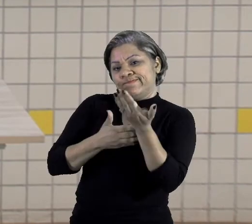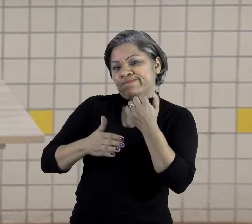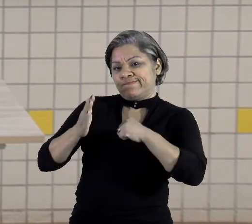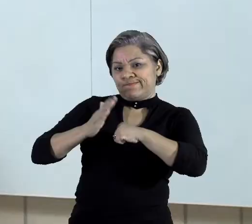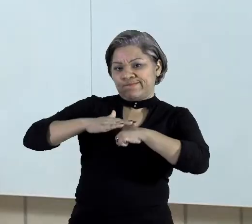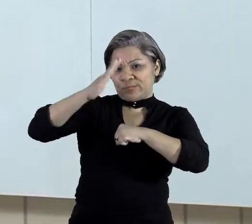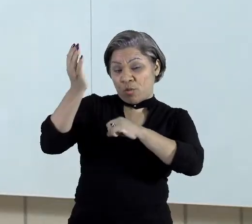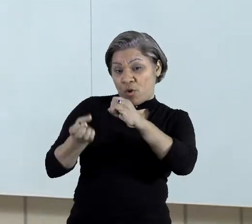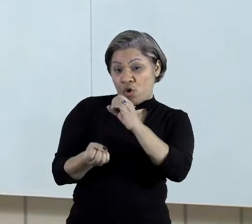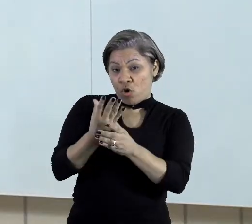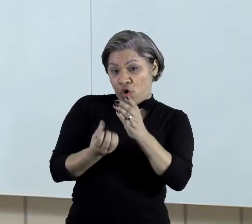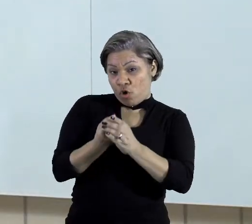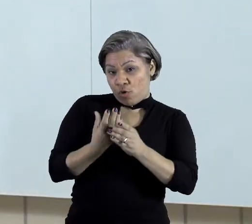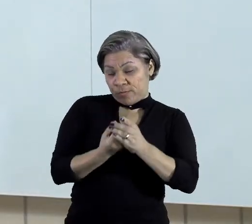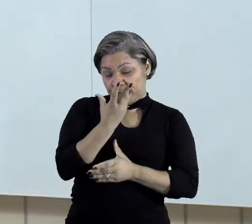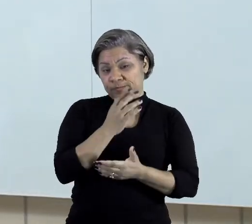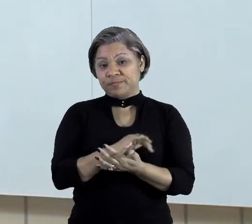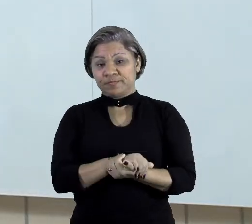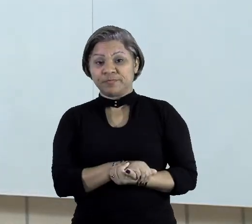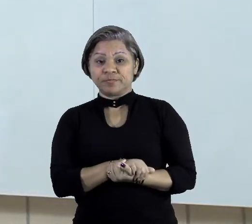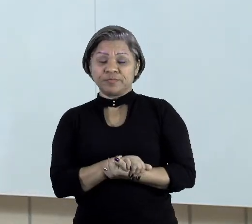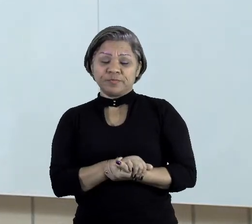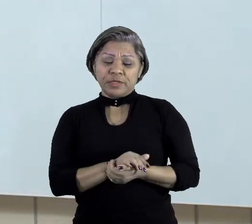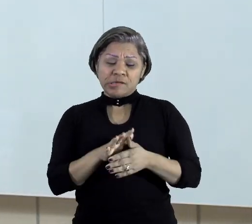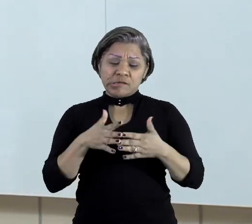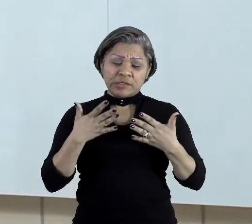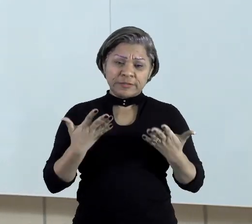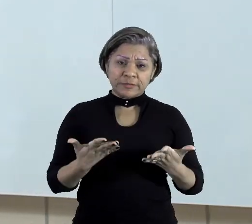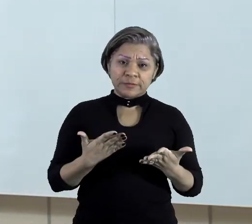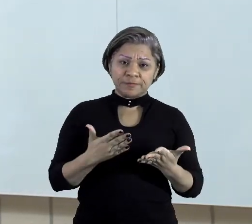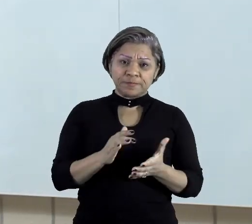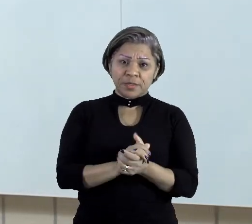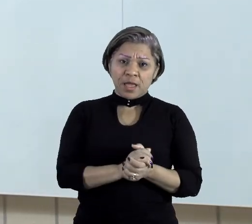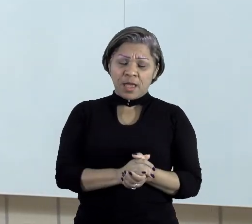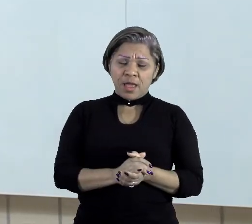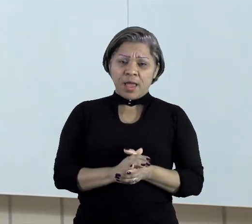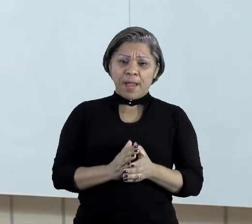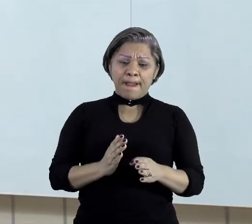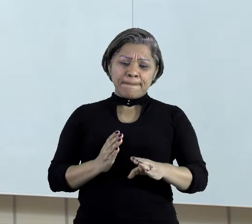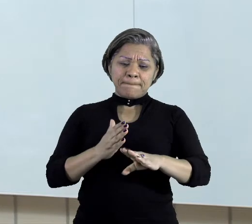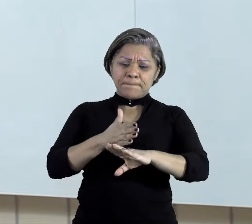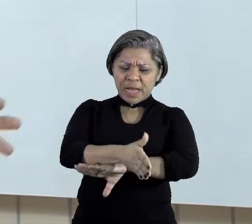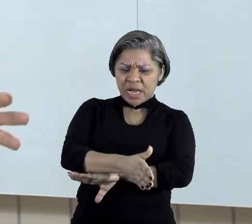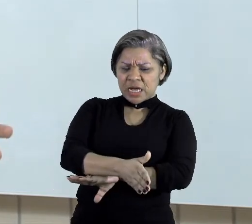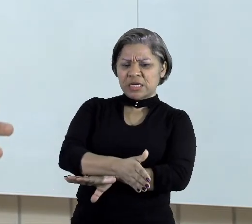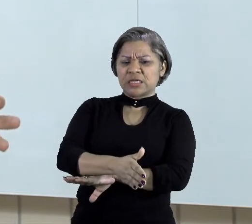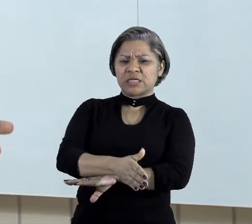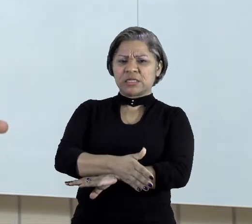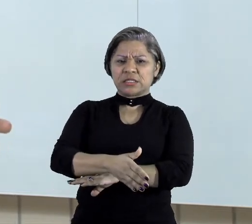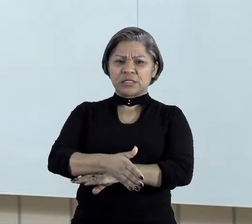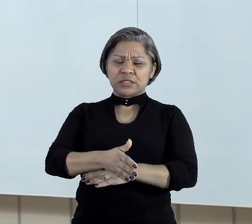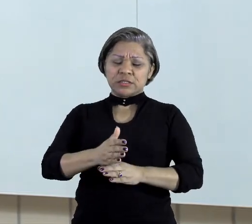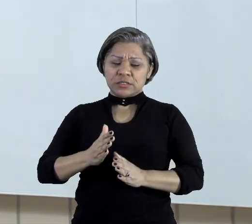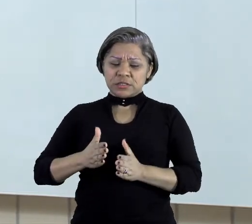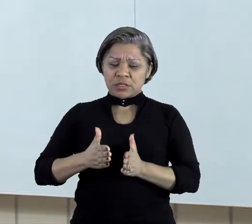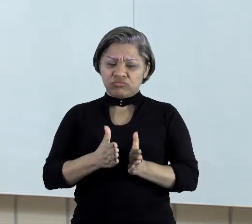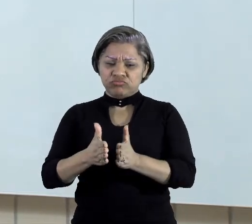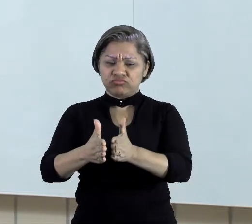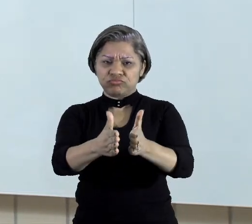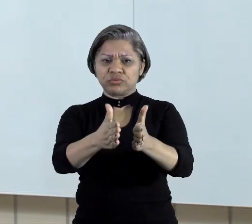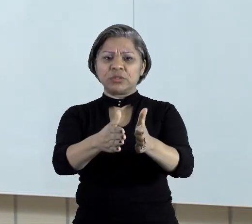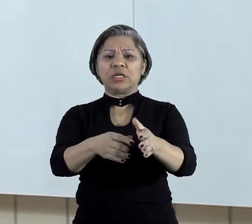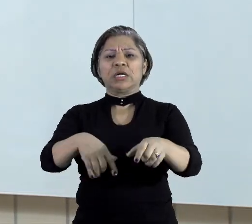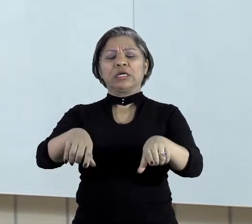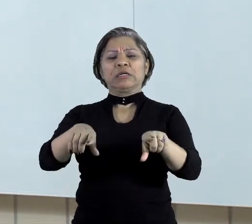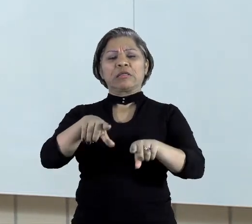E algumas delas, inclusive, passa a ferrovia, passa a estrada federal, como a BR, e tem também